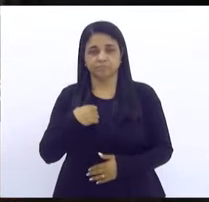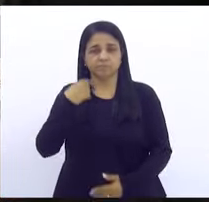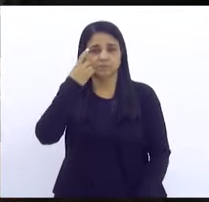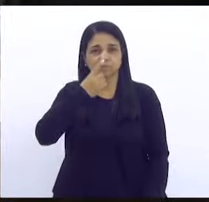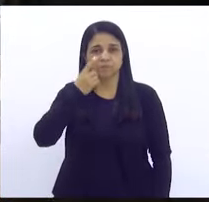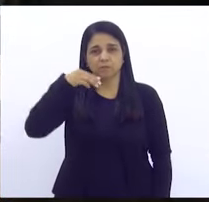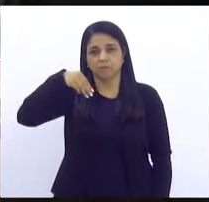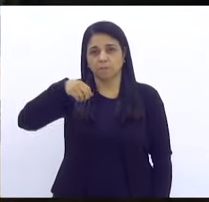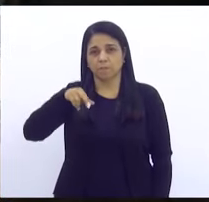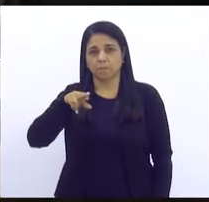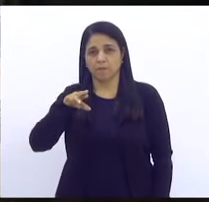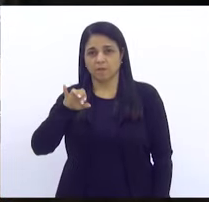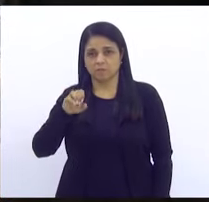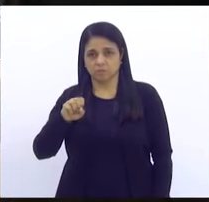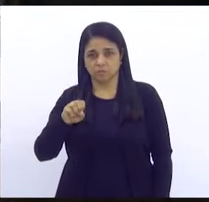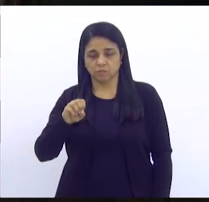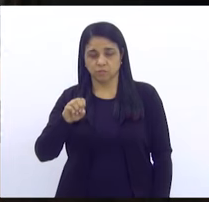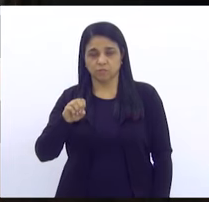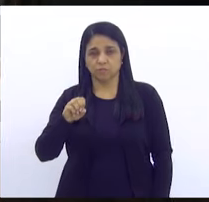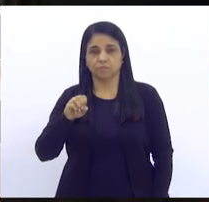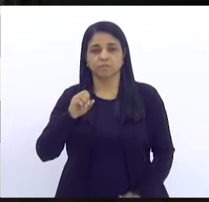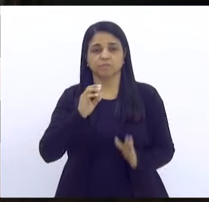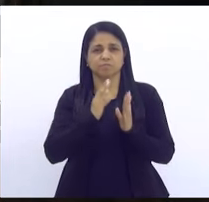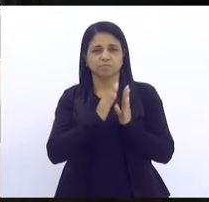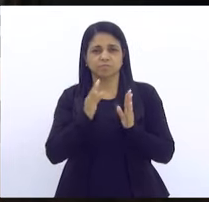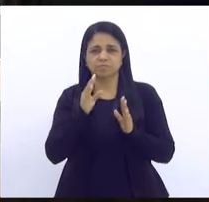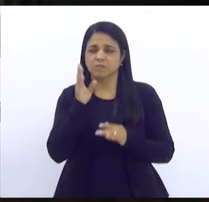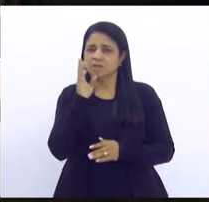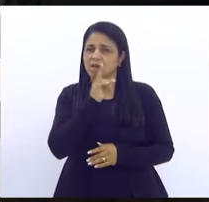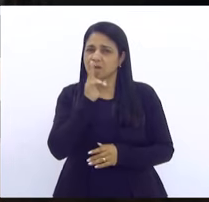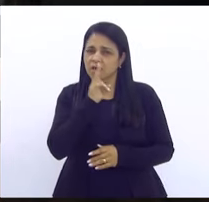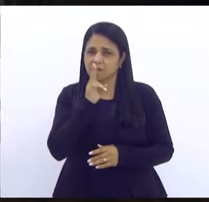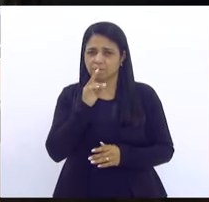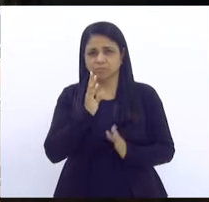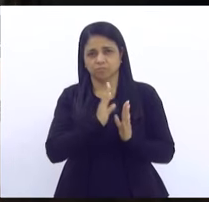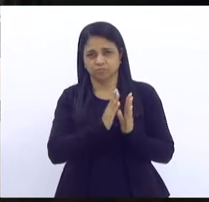Deputado Márcio Galberto, pediria que as questões de ordem fossem breves.